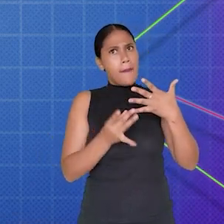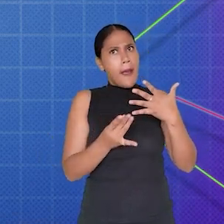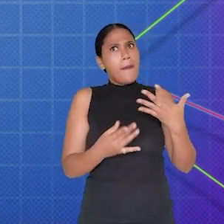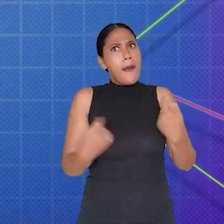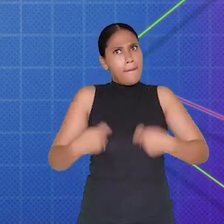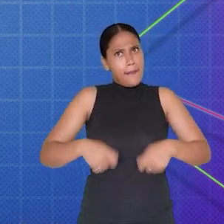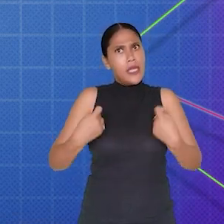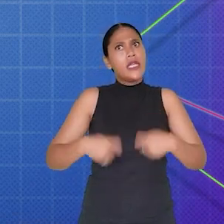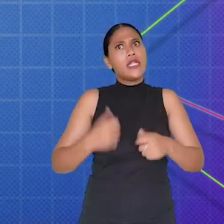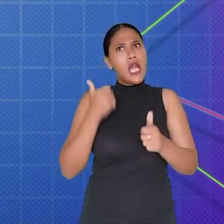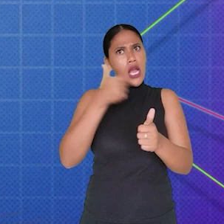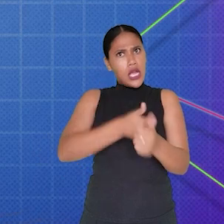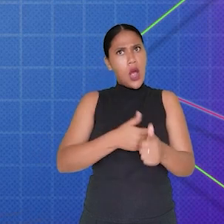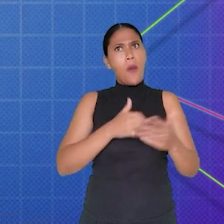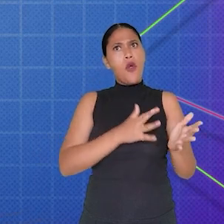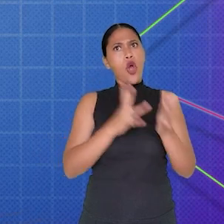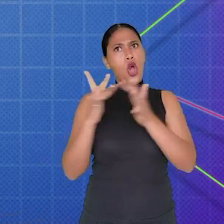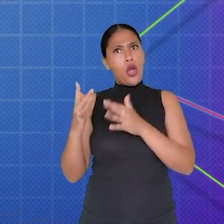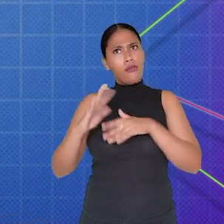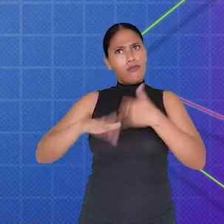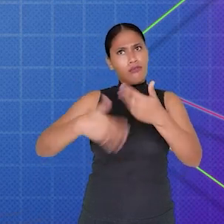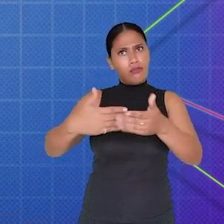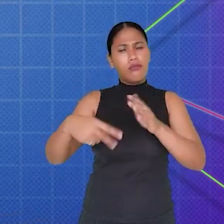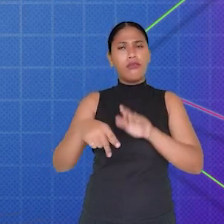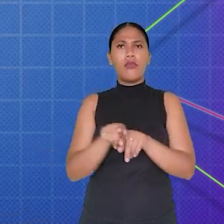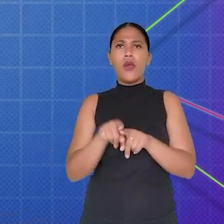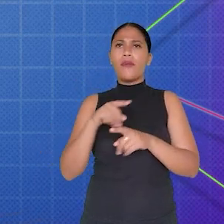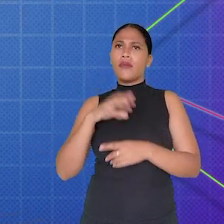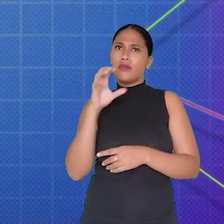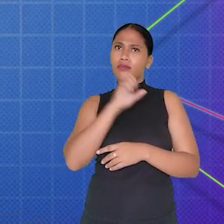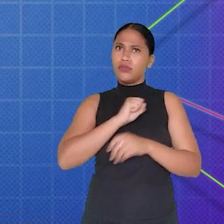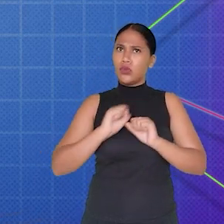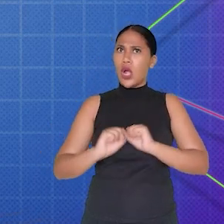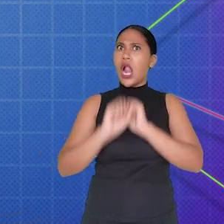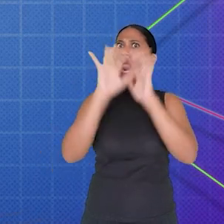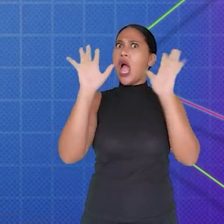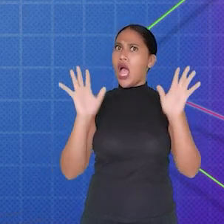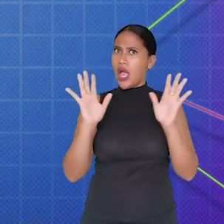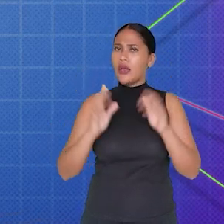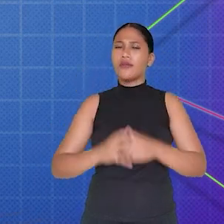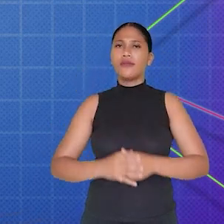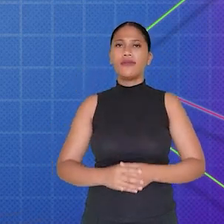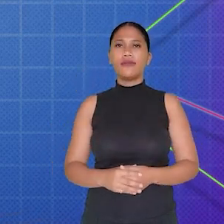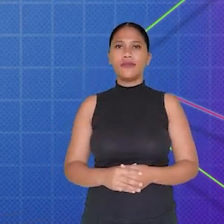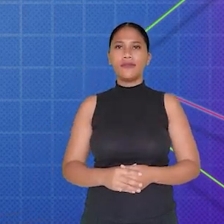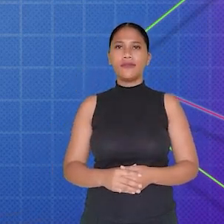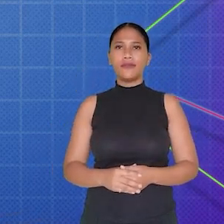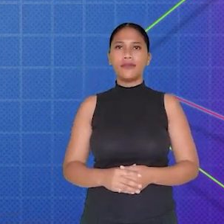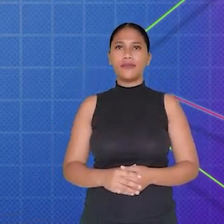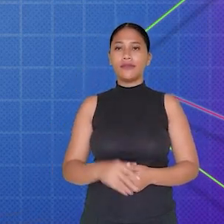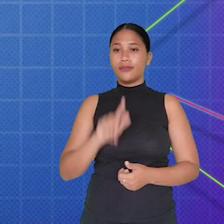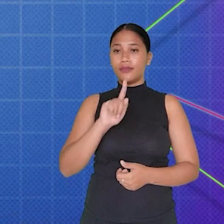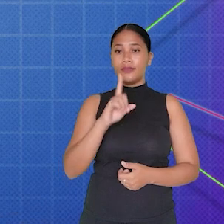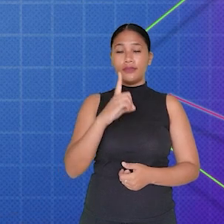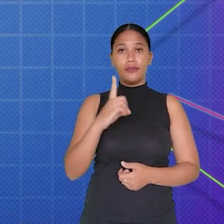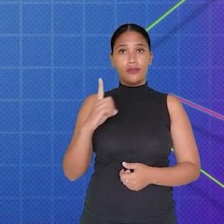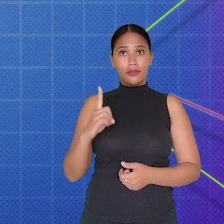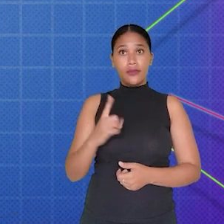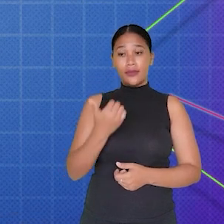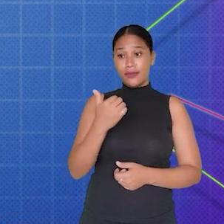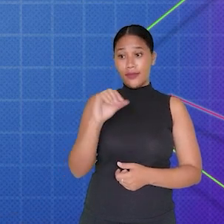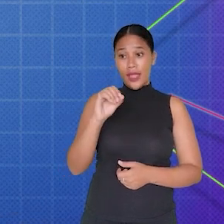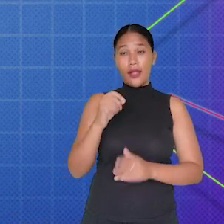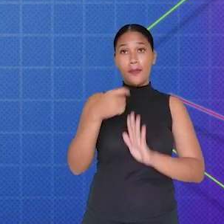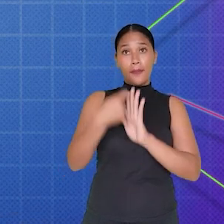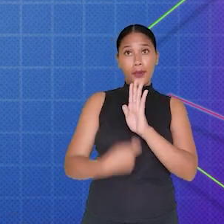mais detalhado e abrangente que possa guiar todo o processo de desenvolvimento do jogo de forma clara e concisa. O Game